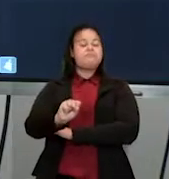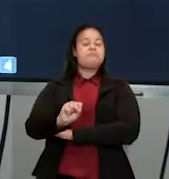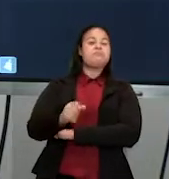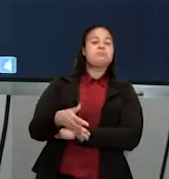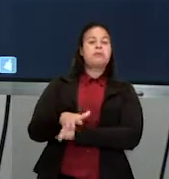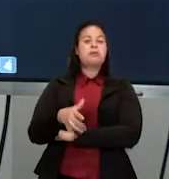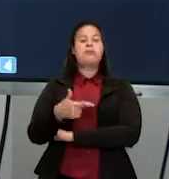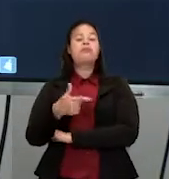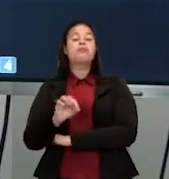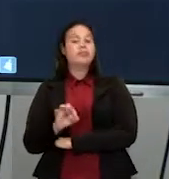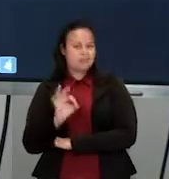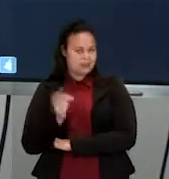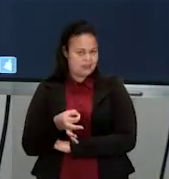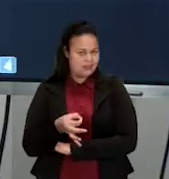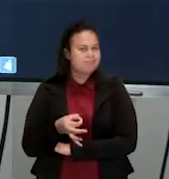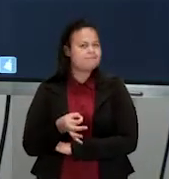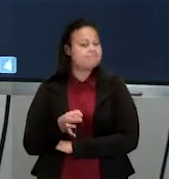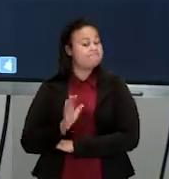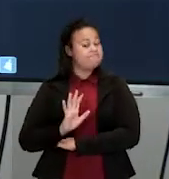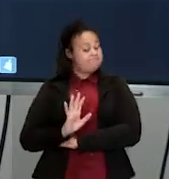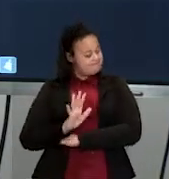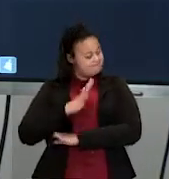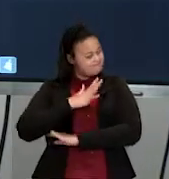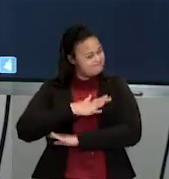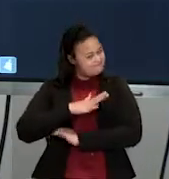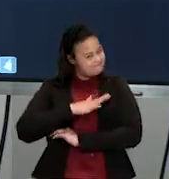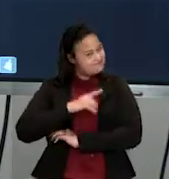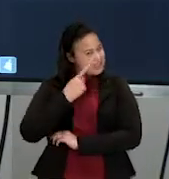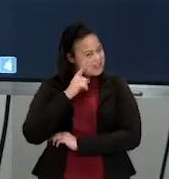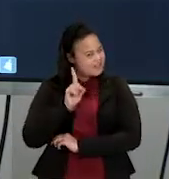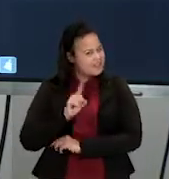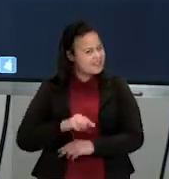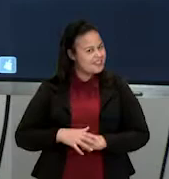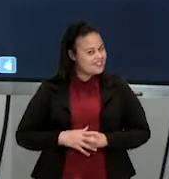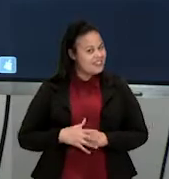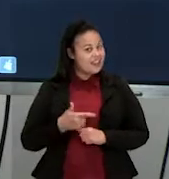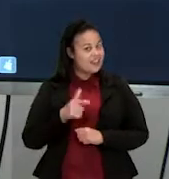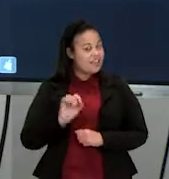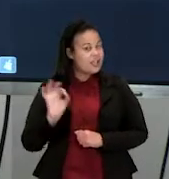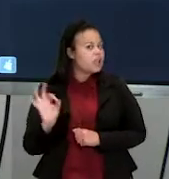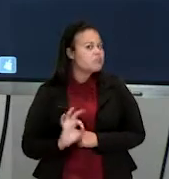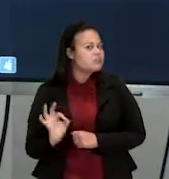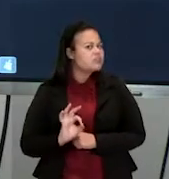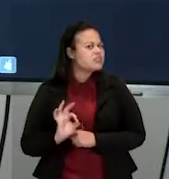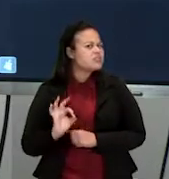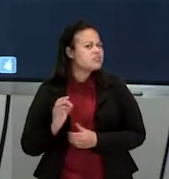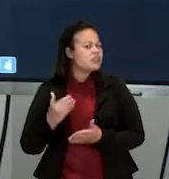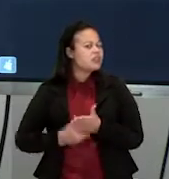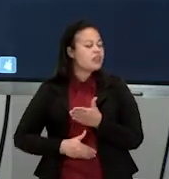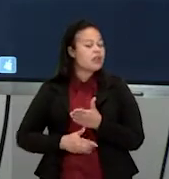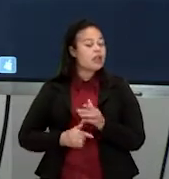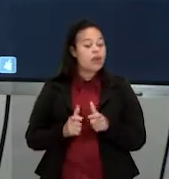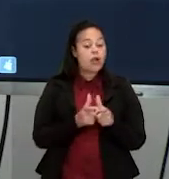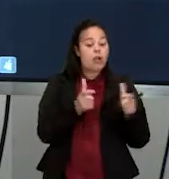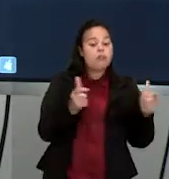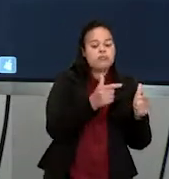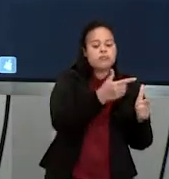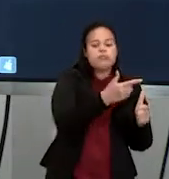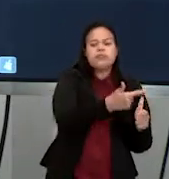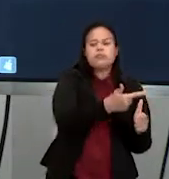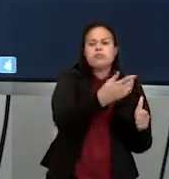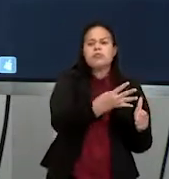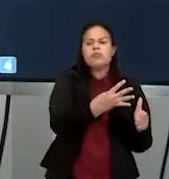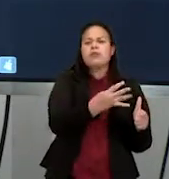menos 20, não é? Você já viu que não é bem assim. Descontou 20%. Aumentou 24%.